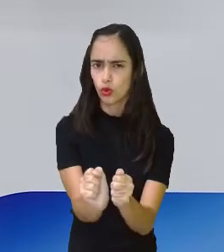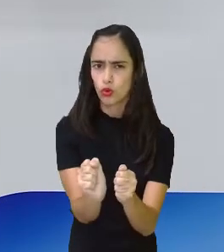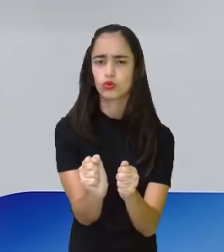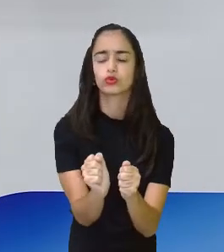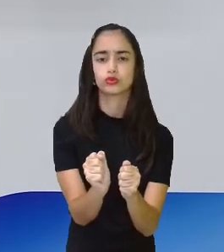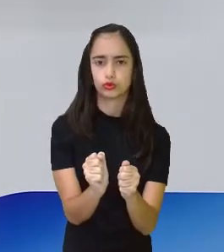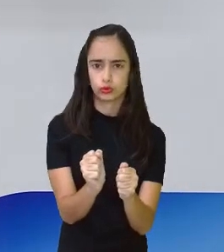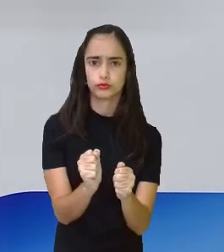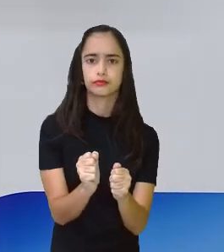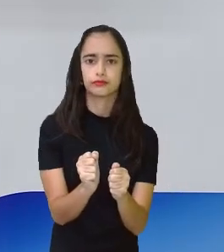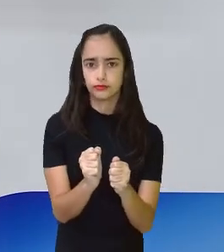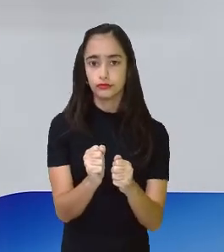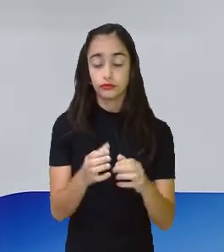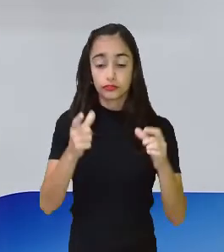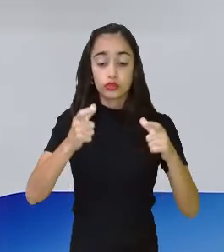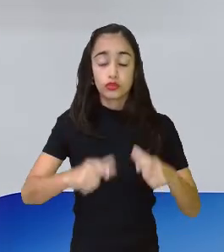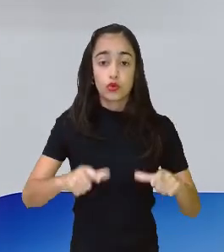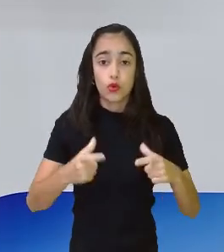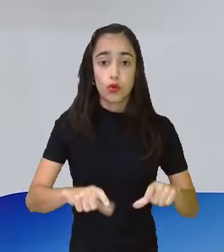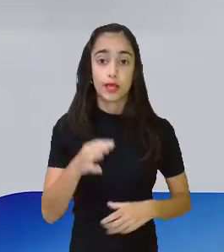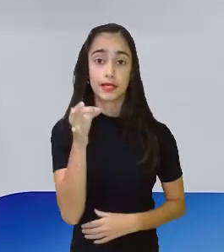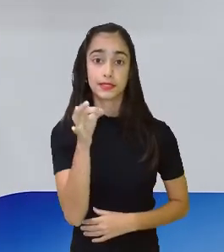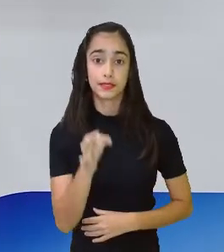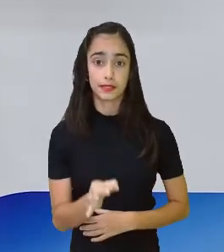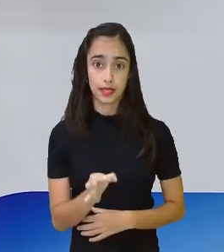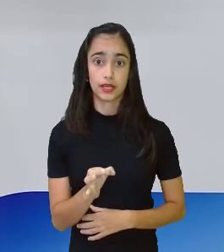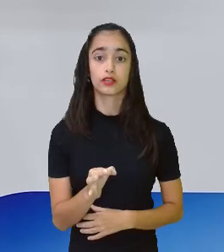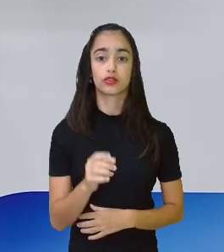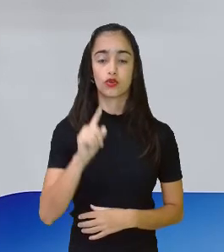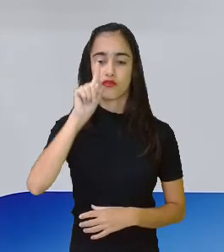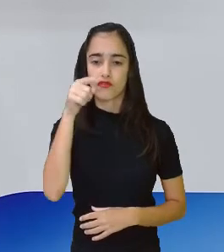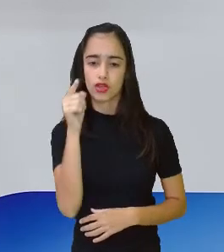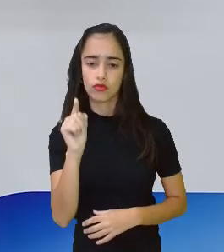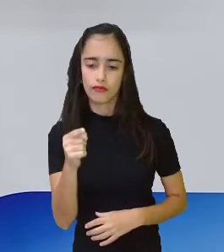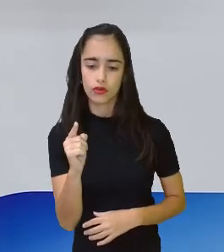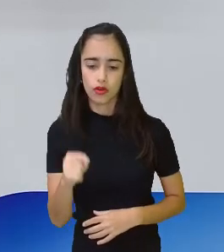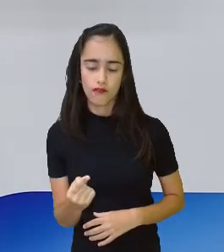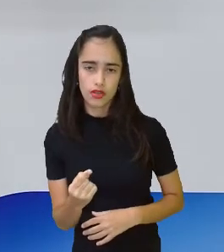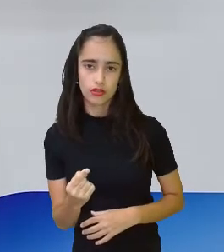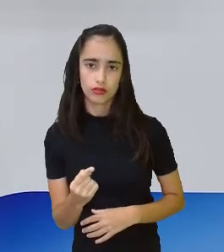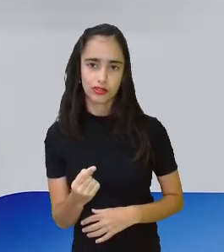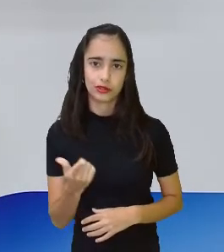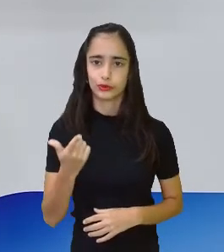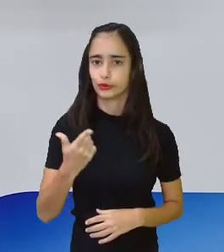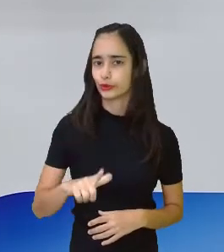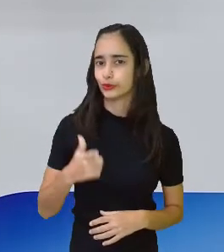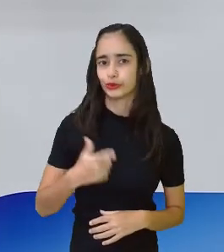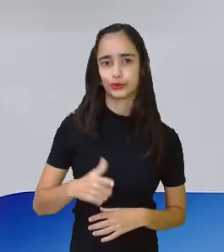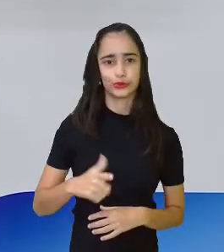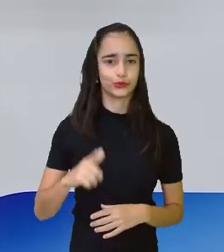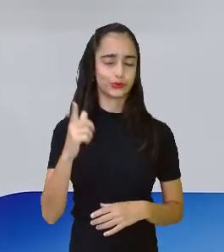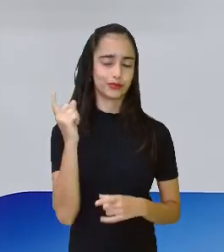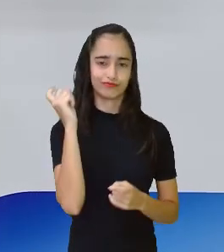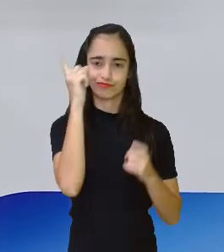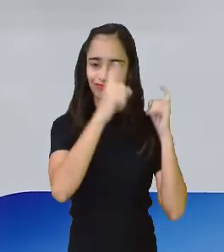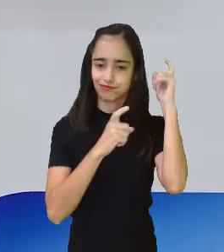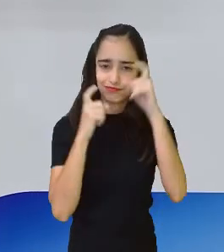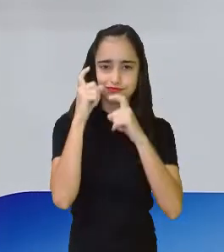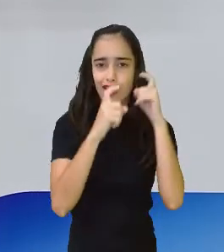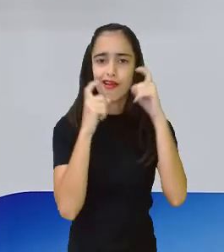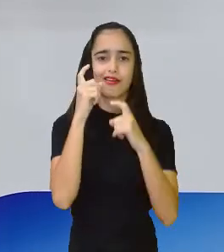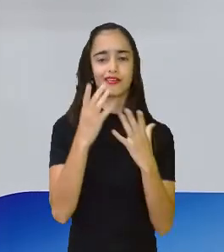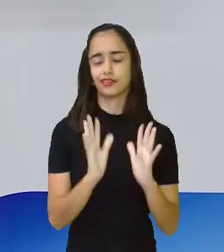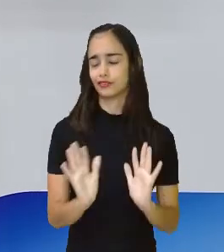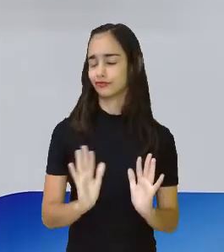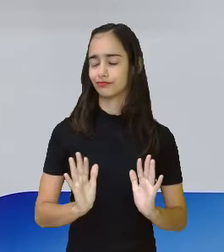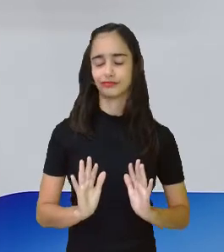seus posicionamentos corretos, vírgula abaixo que vírgula, não vai ter estresse, não vai ter